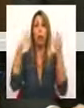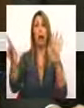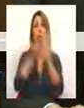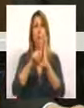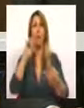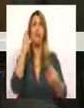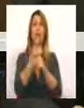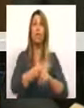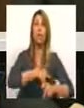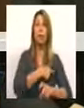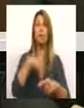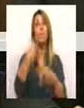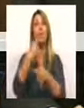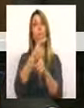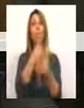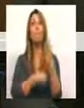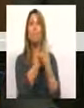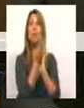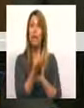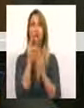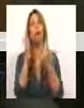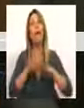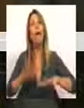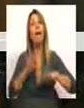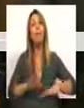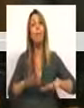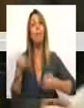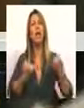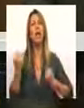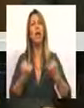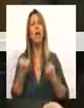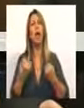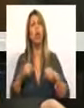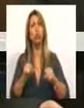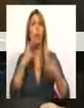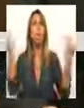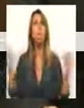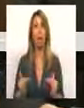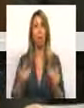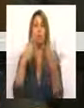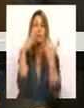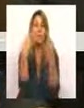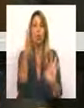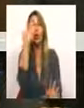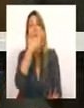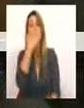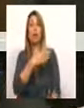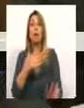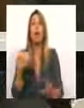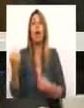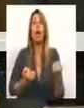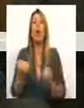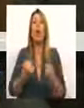e mesmo dicas de economia de tráfego é na troca se os condutores dos veículos